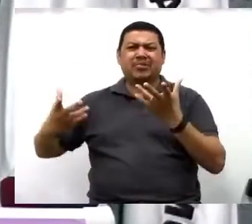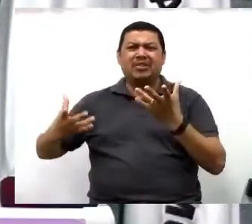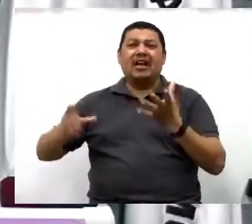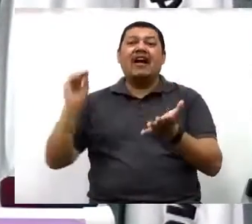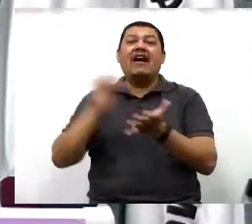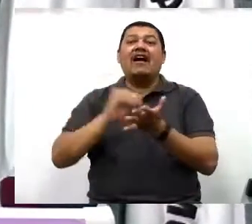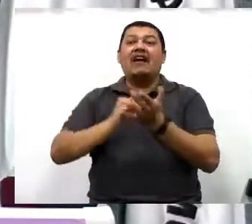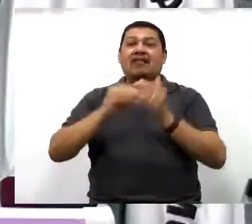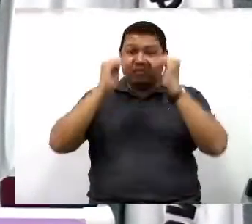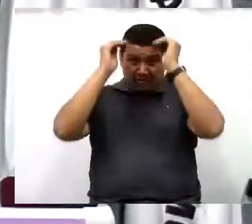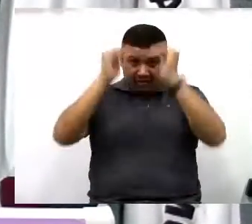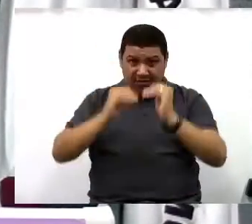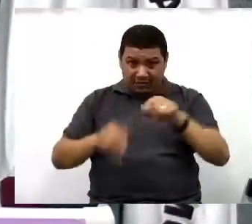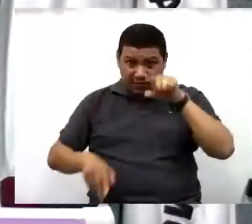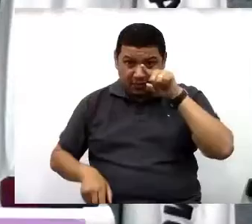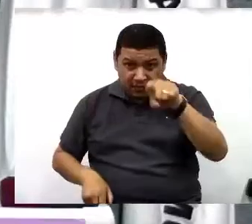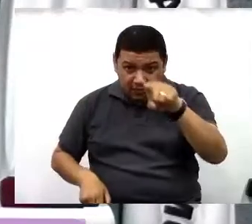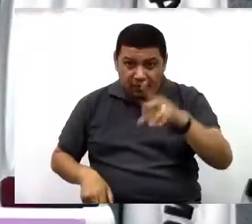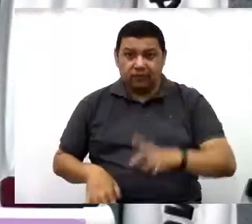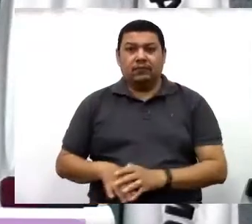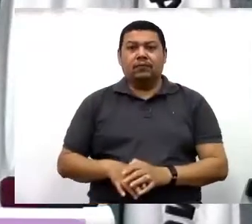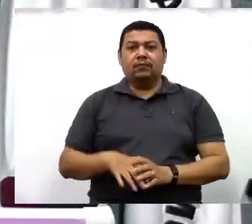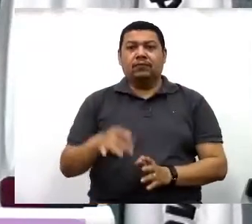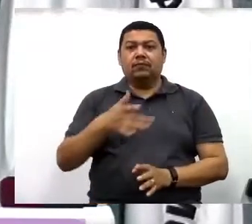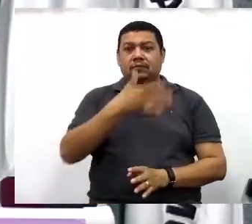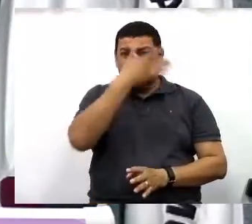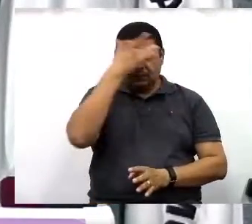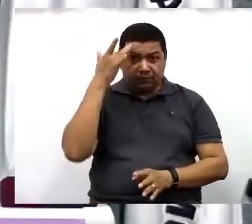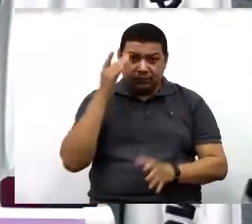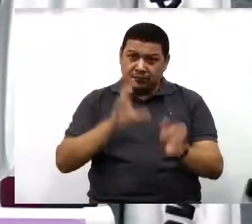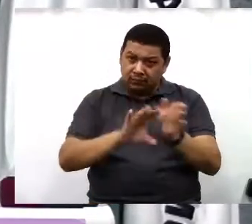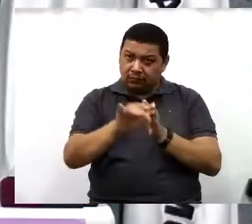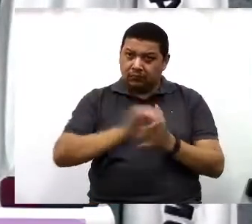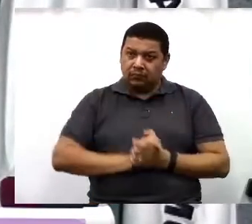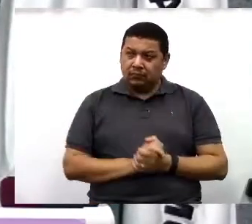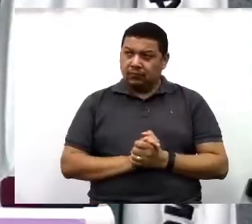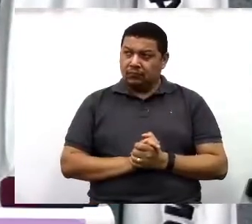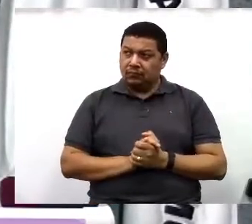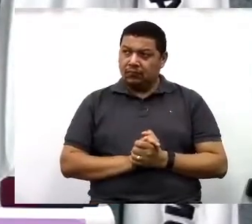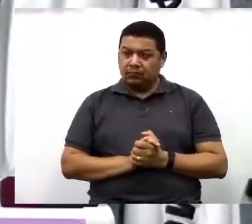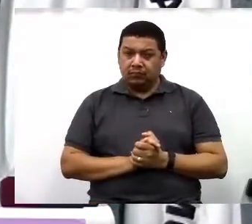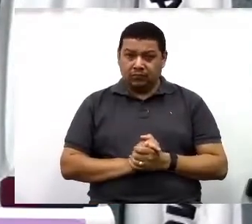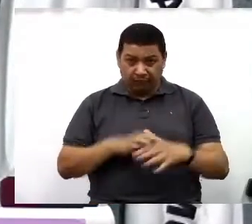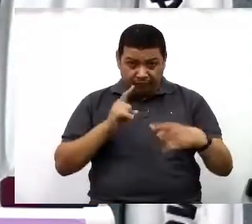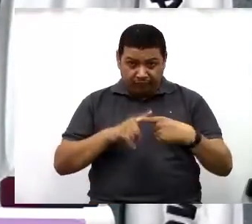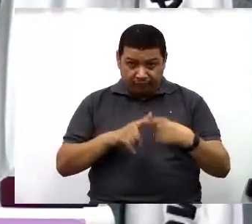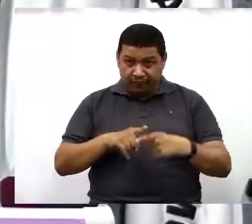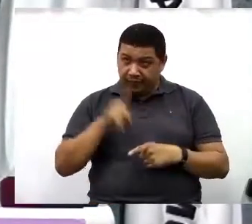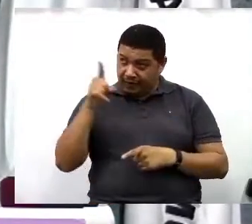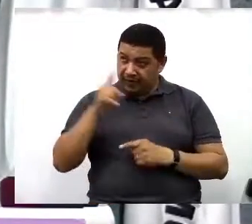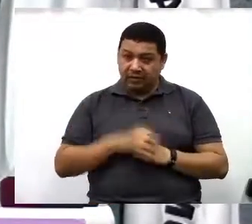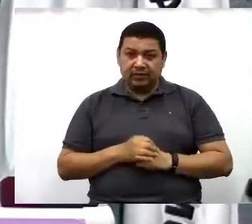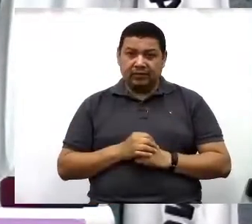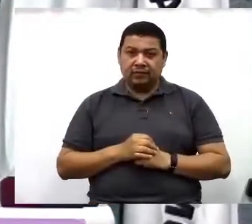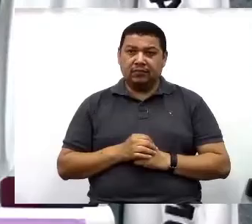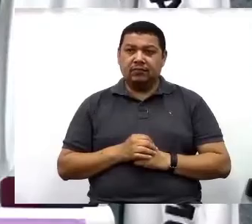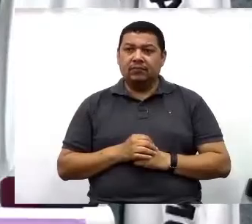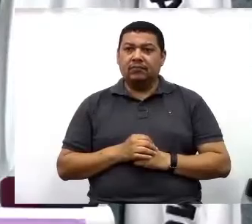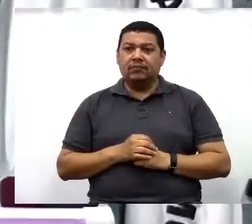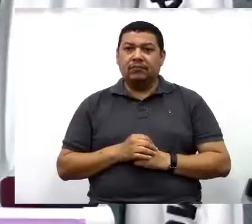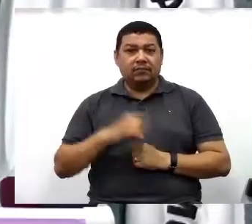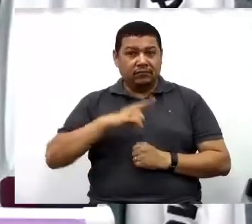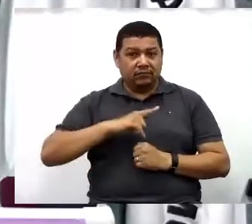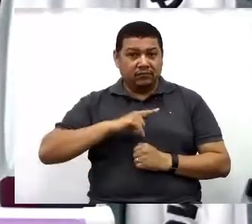quem? Com você, população de Cacoal. Lá dentro, lá fora, o que é de